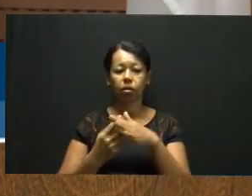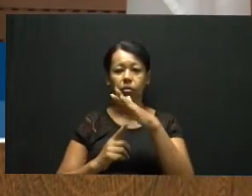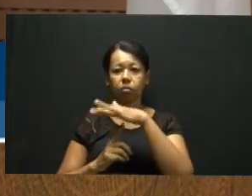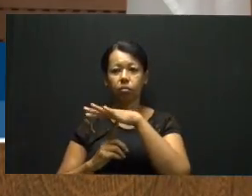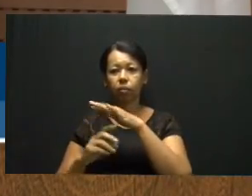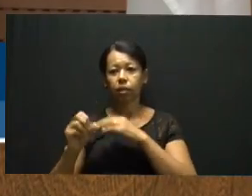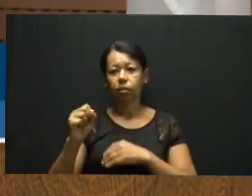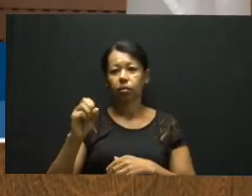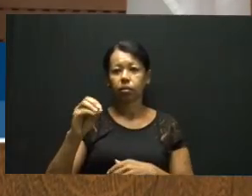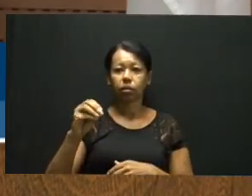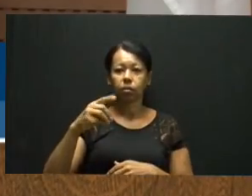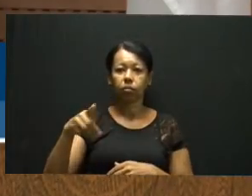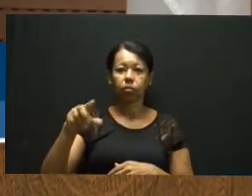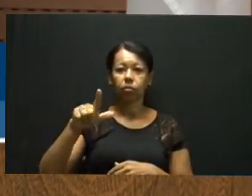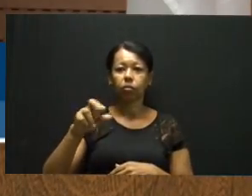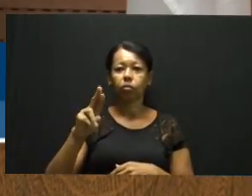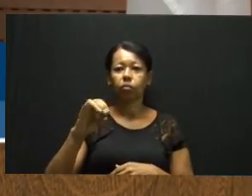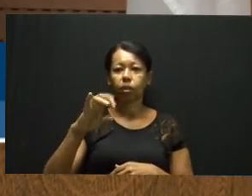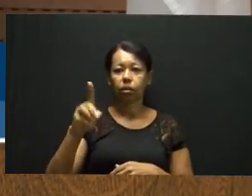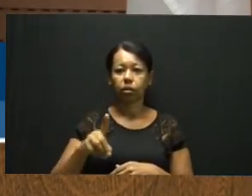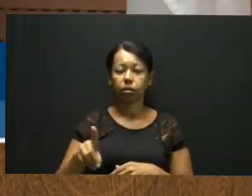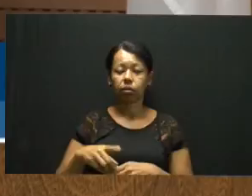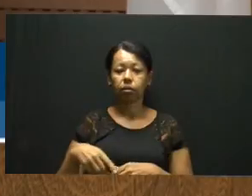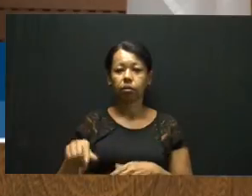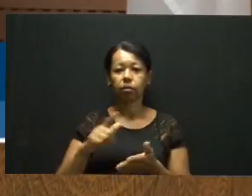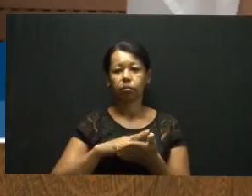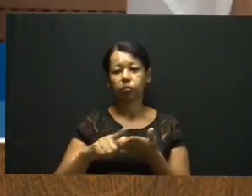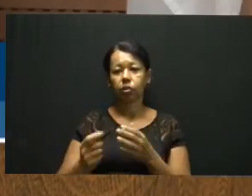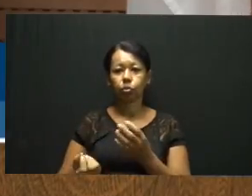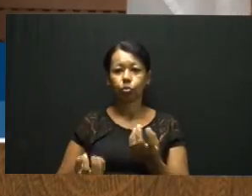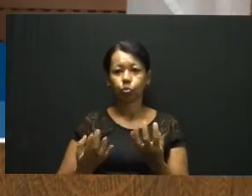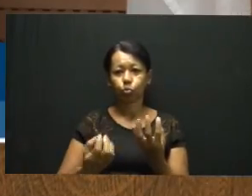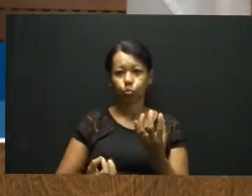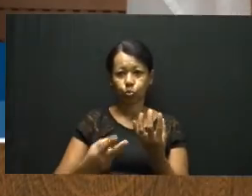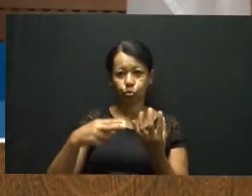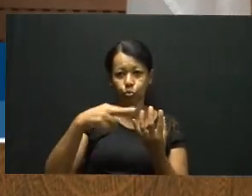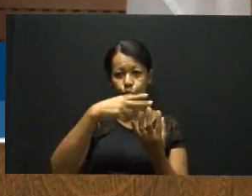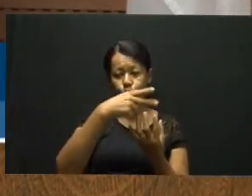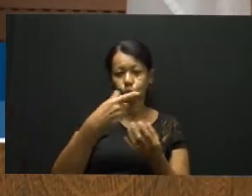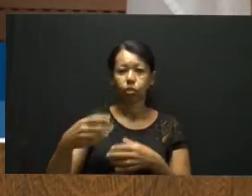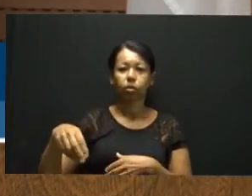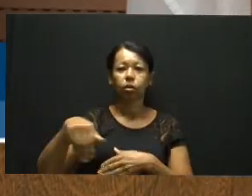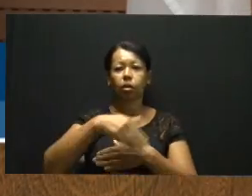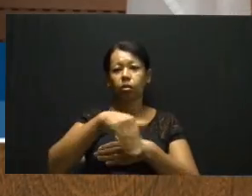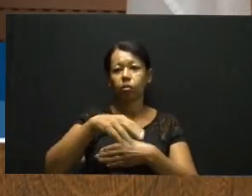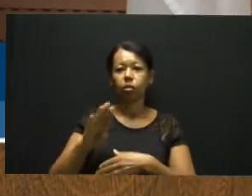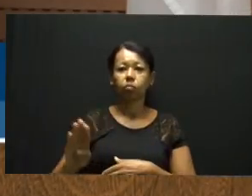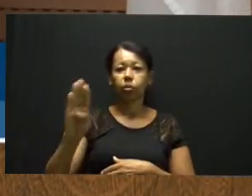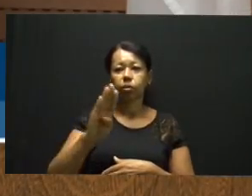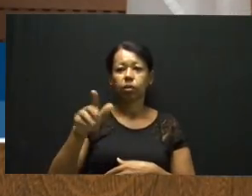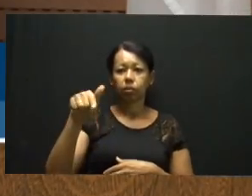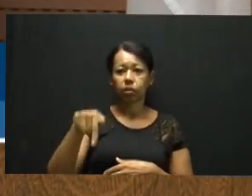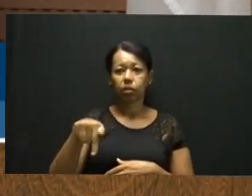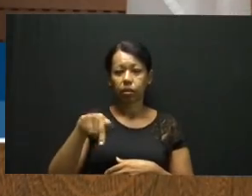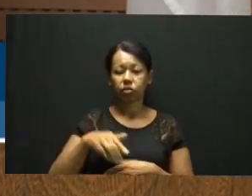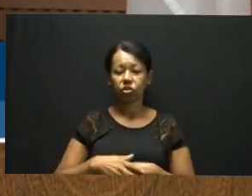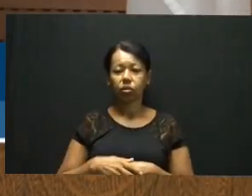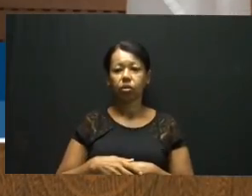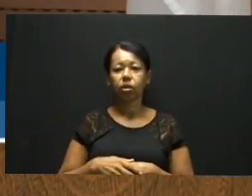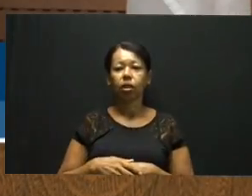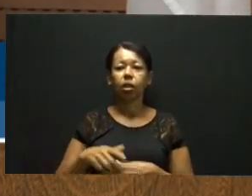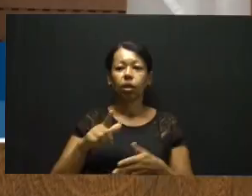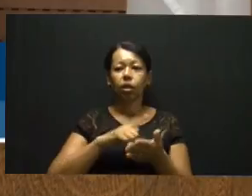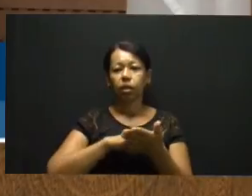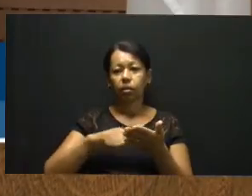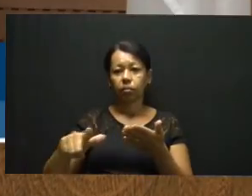Luís. Caminhe-se. Manutenção no leito carroçável da Rua Cássia dos Santos Pereira, Bolsão 7. Caminhe-se.